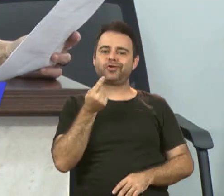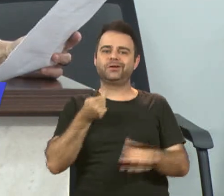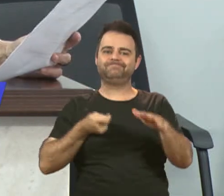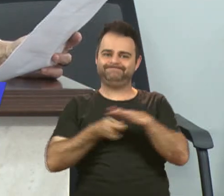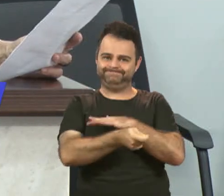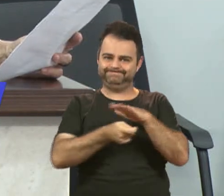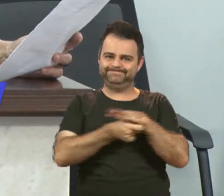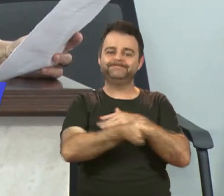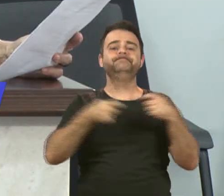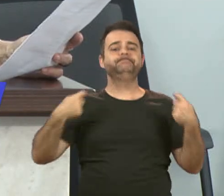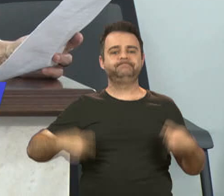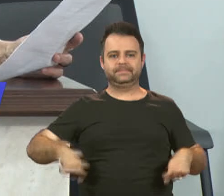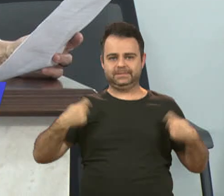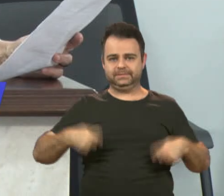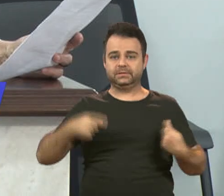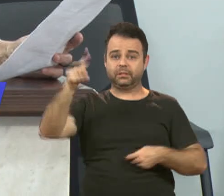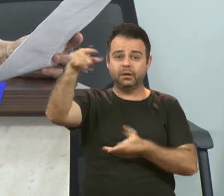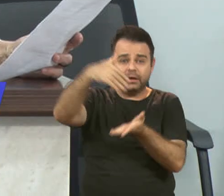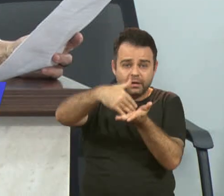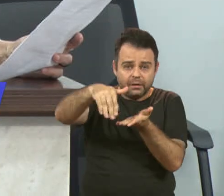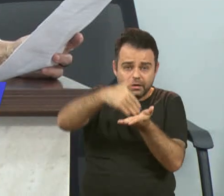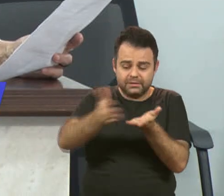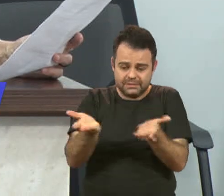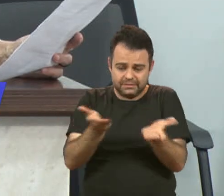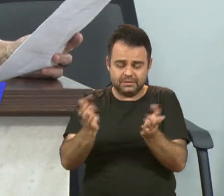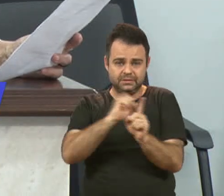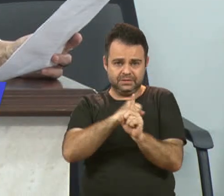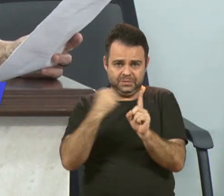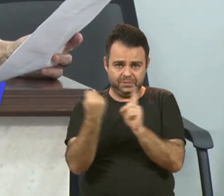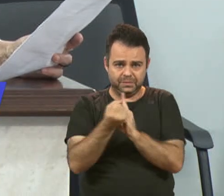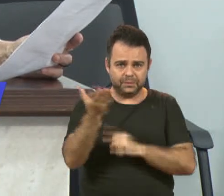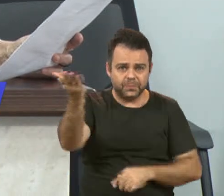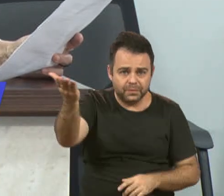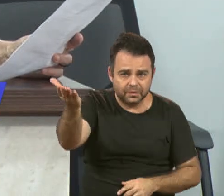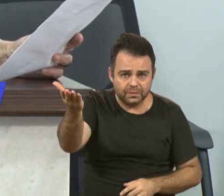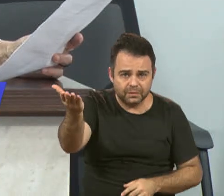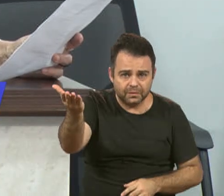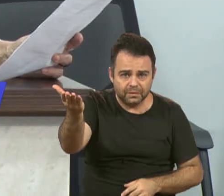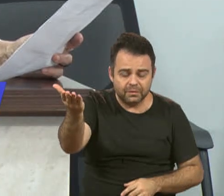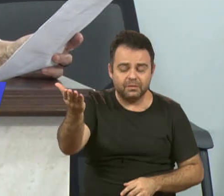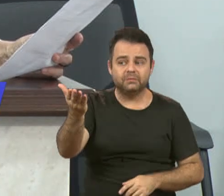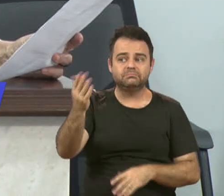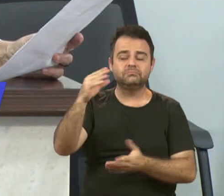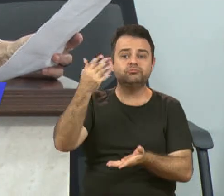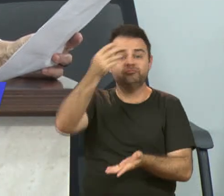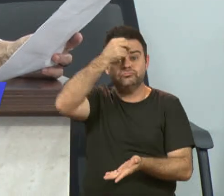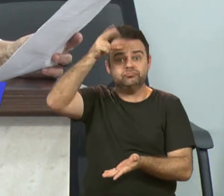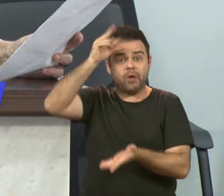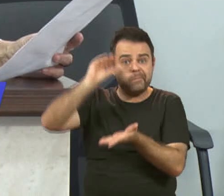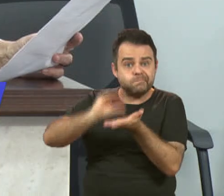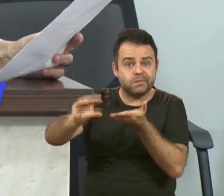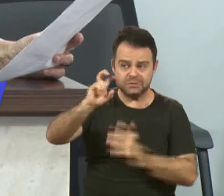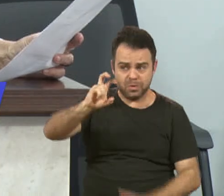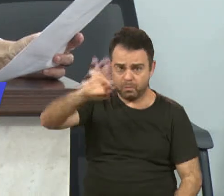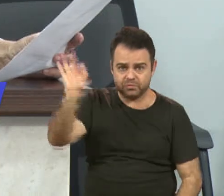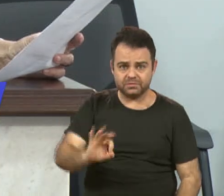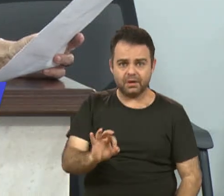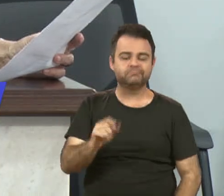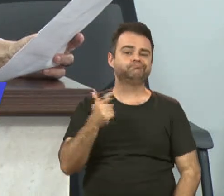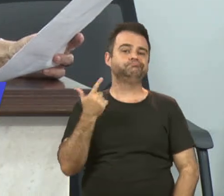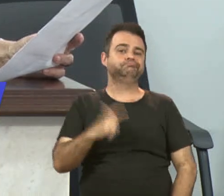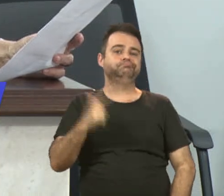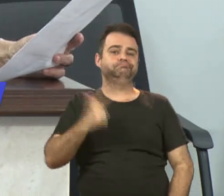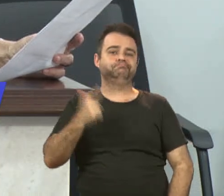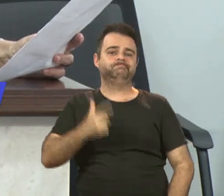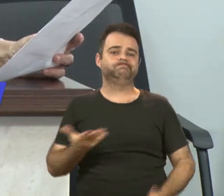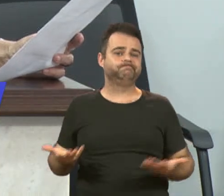É inadmissível que a Secretaria da Assistência não tenha nem 5% do orçamento do município. Nem 5%,